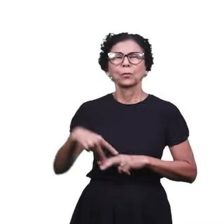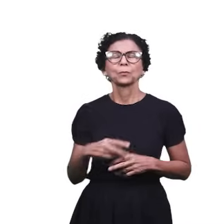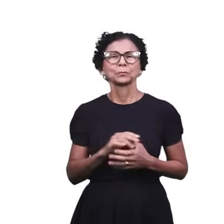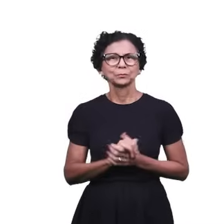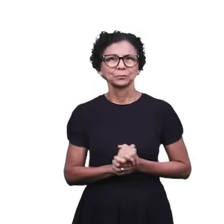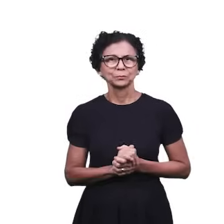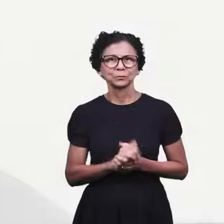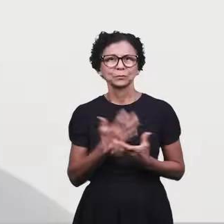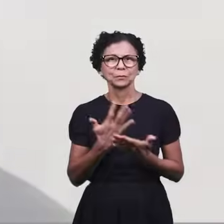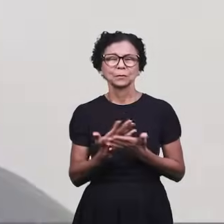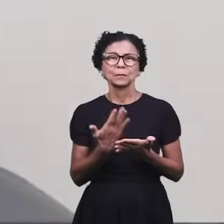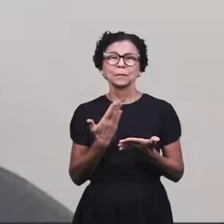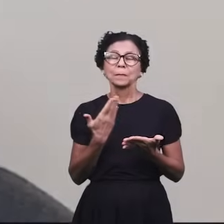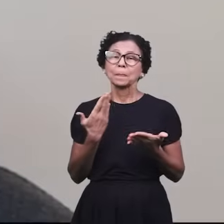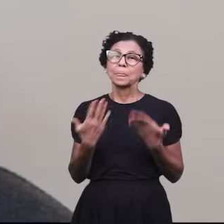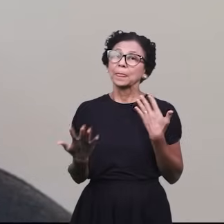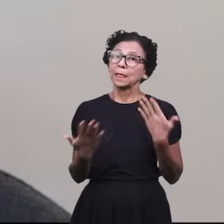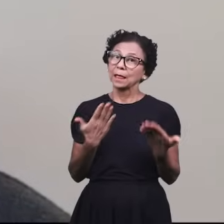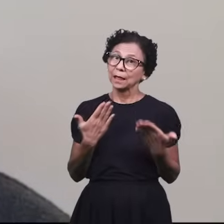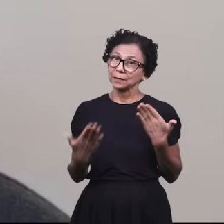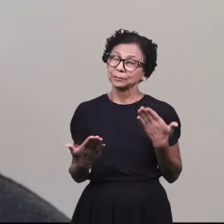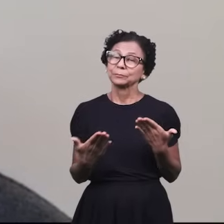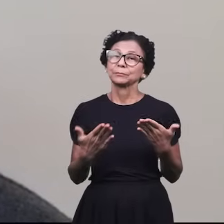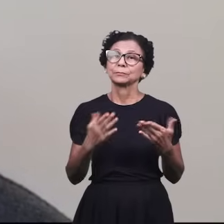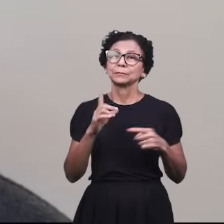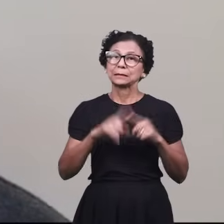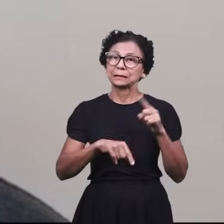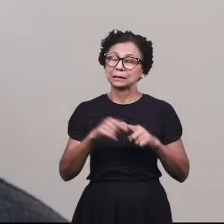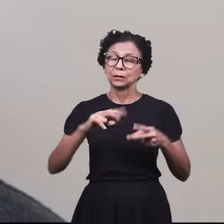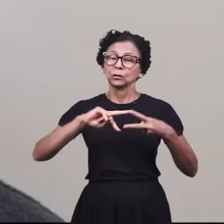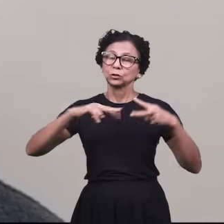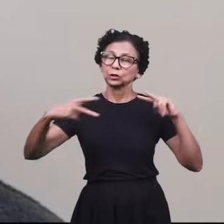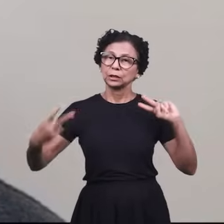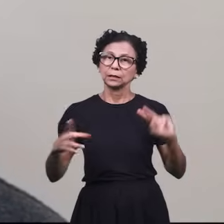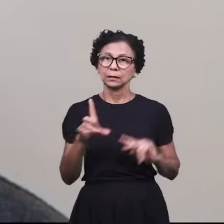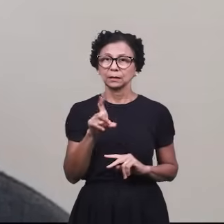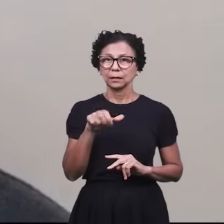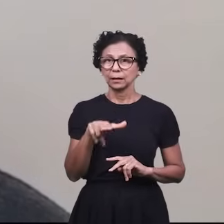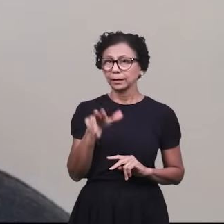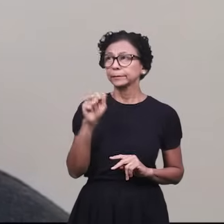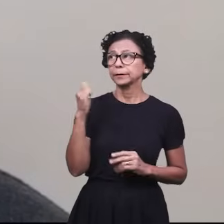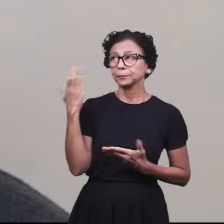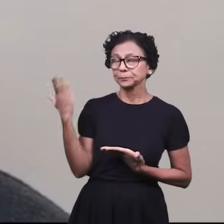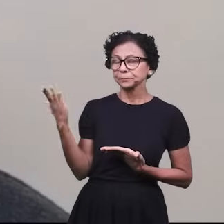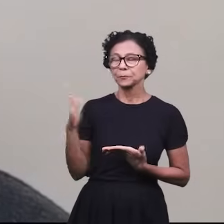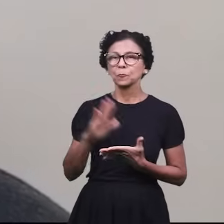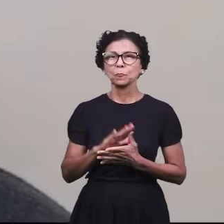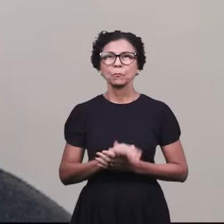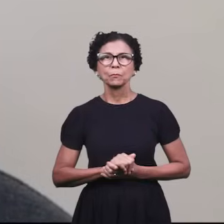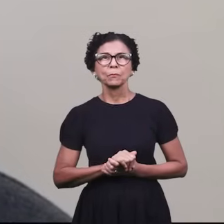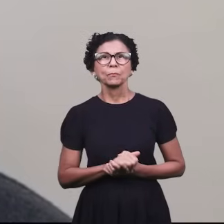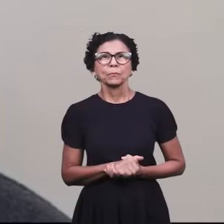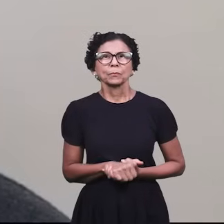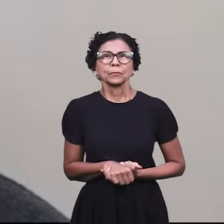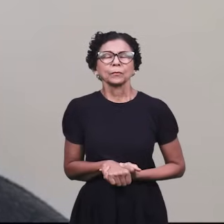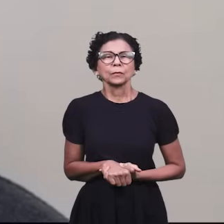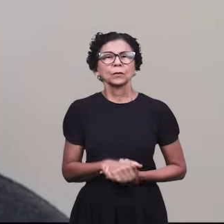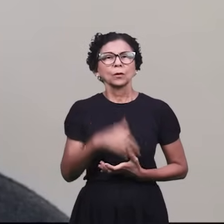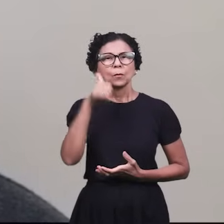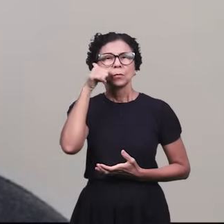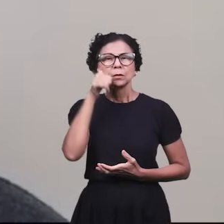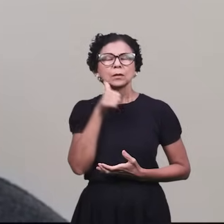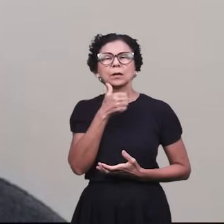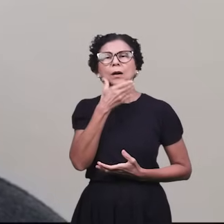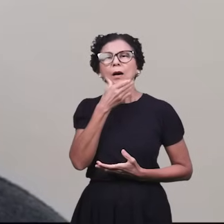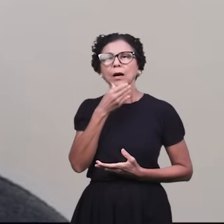espiral. Esse é o nosso DNA, o nosso material genético. Quando um homem e uma mulher